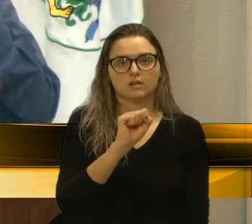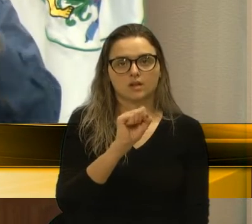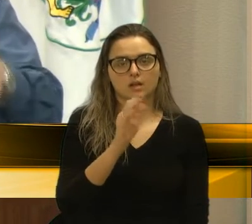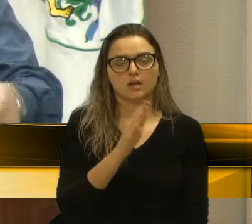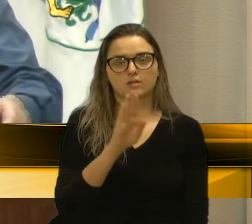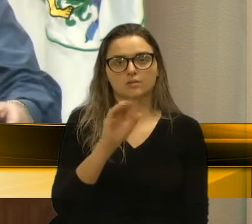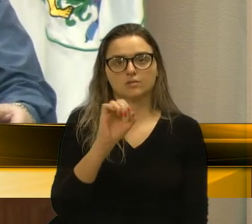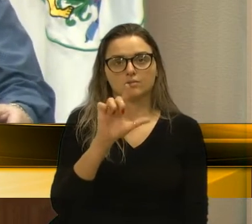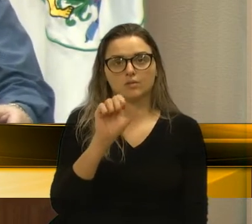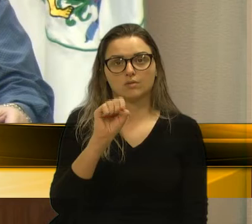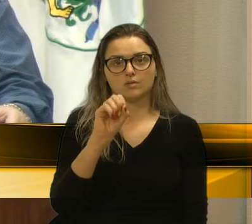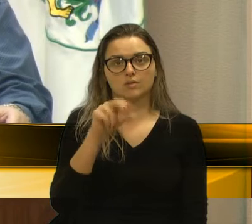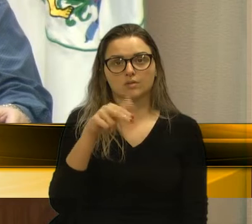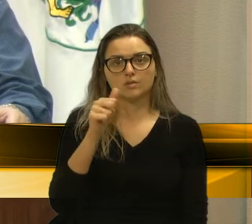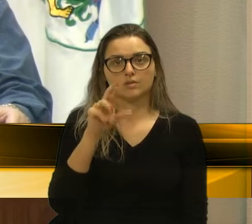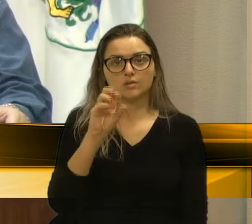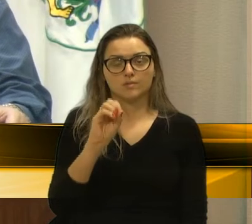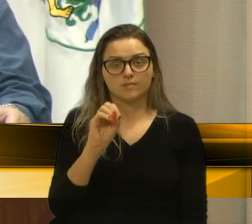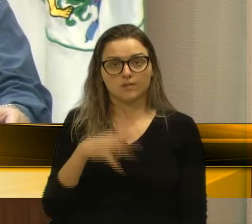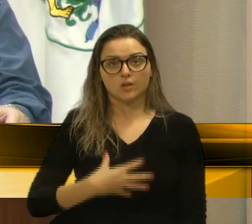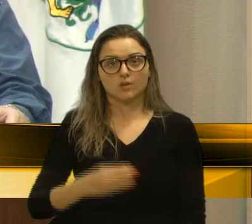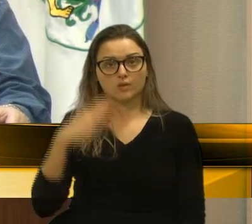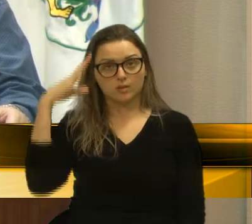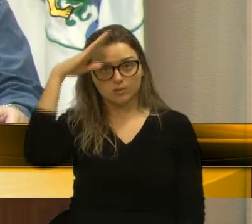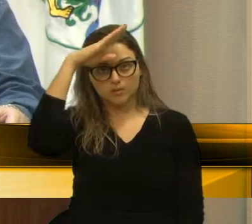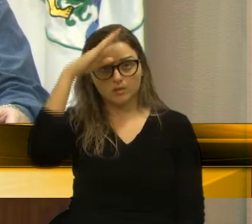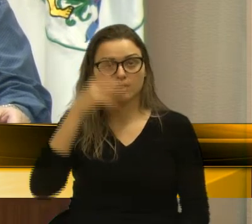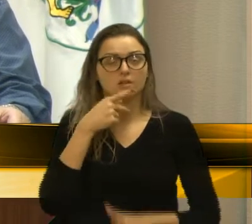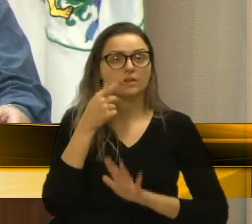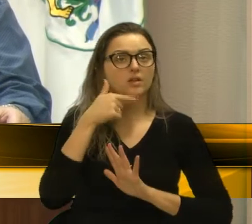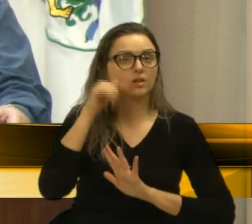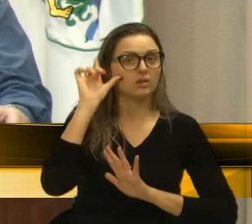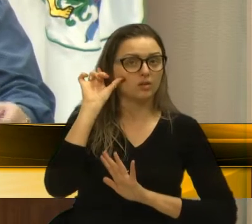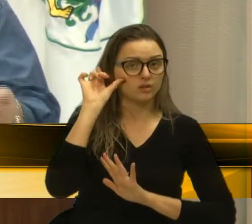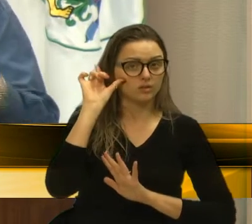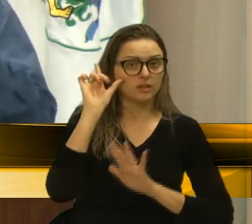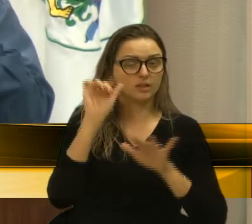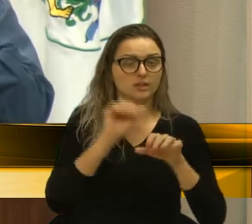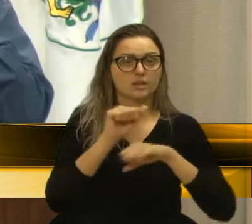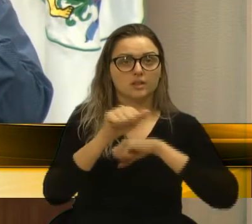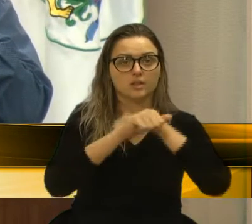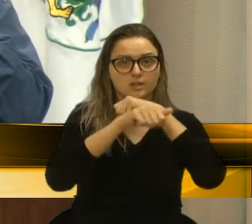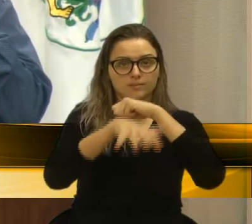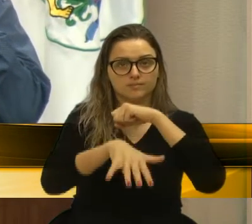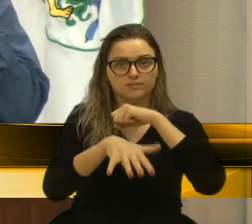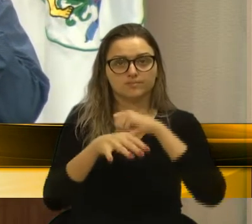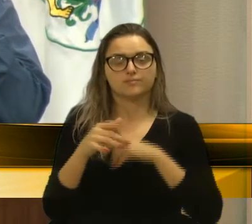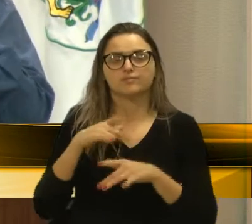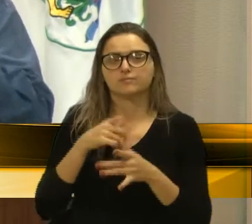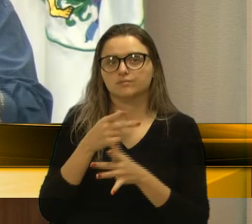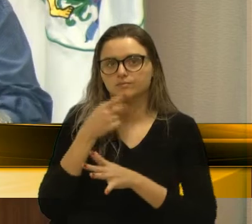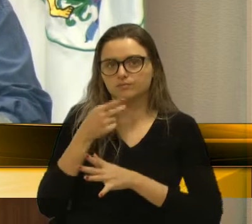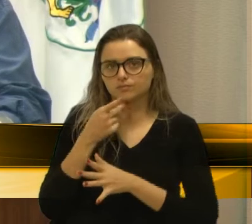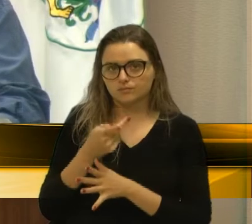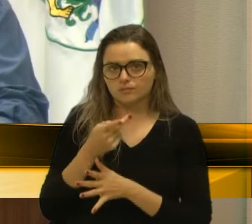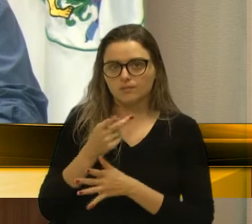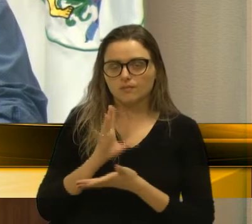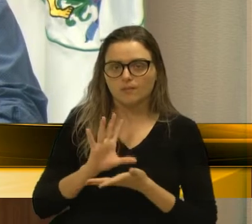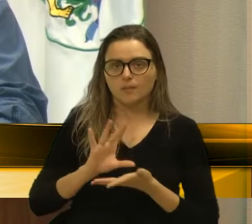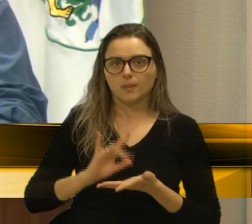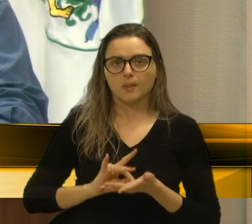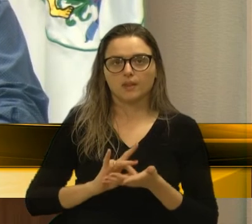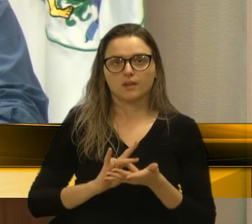com ampla repercussão na mídia no dia de ontem, aonde ele afirma